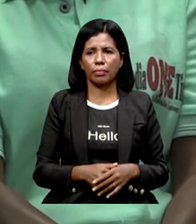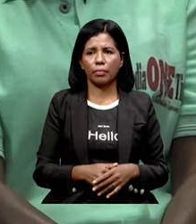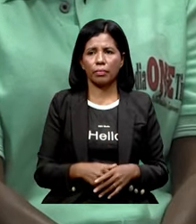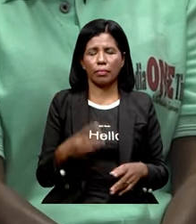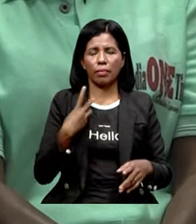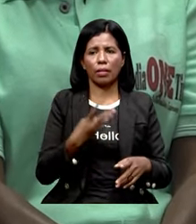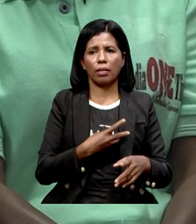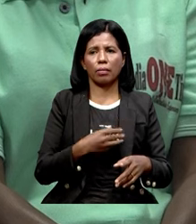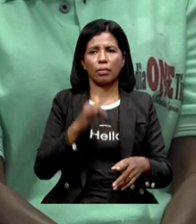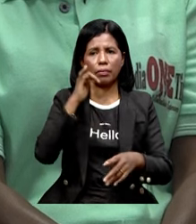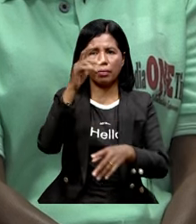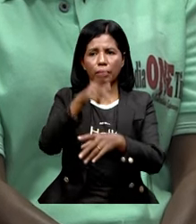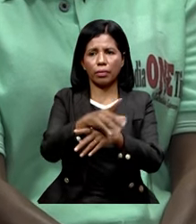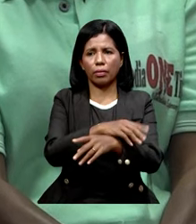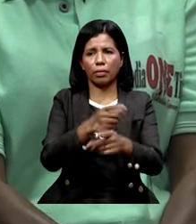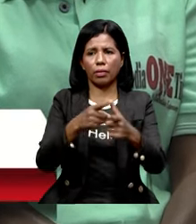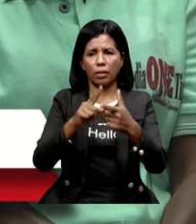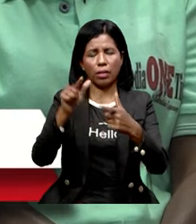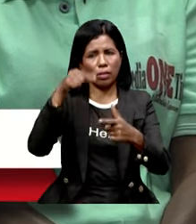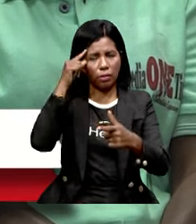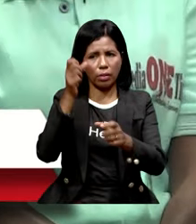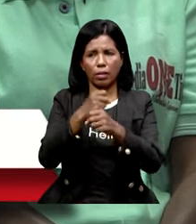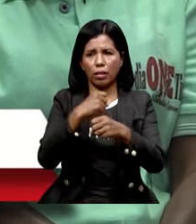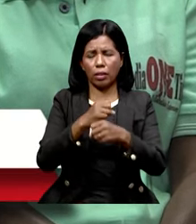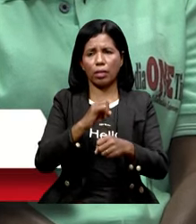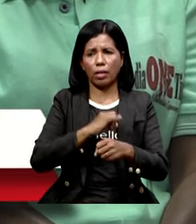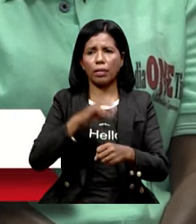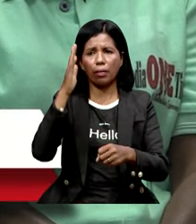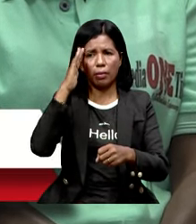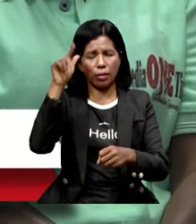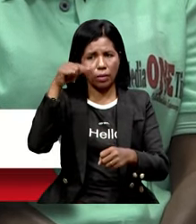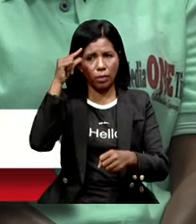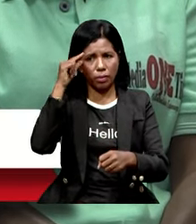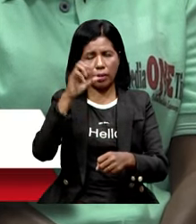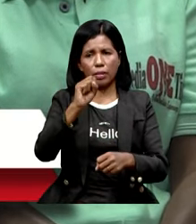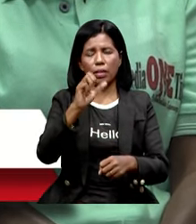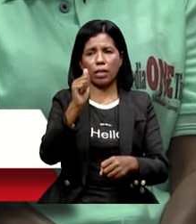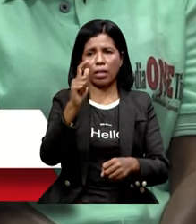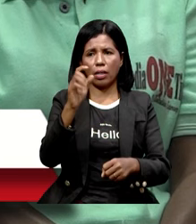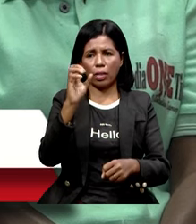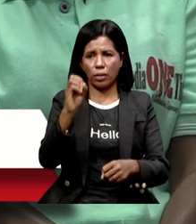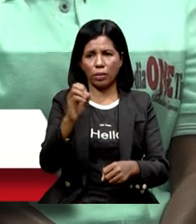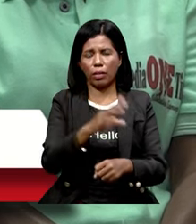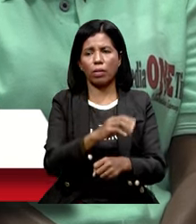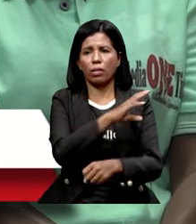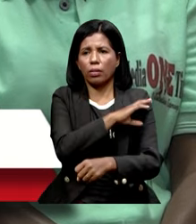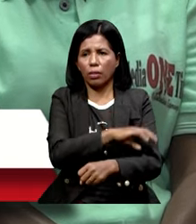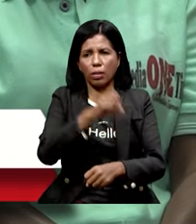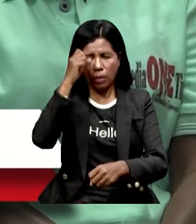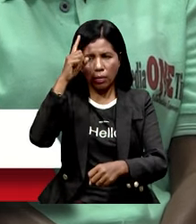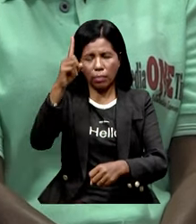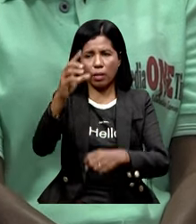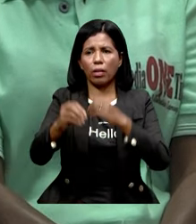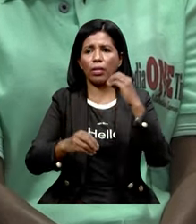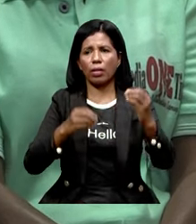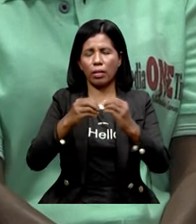a exame do governo, a anuir o governo, se a tu, a autoridade de segurança, compreende de acreditar no serviço